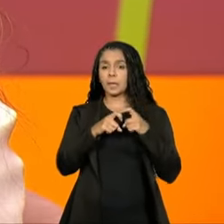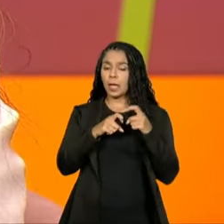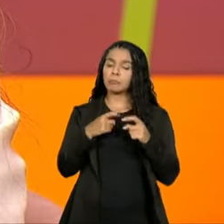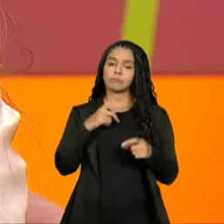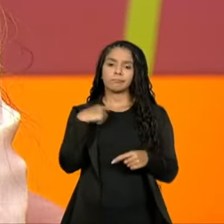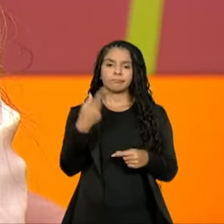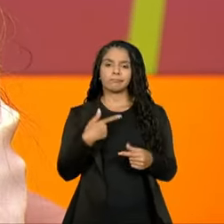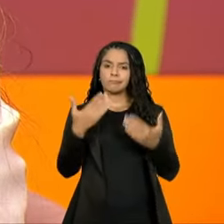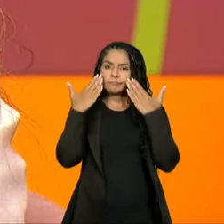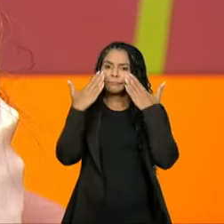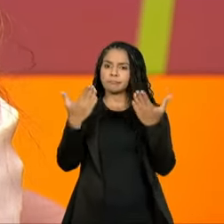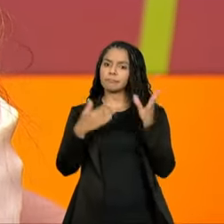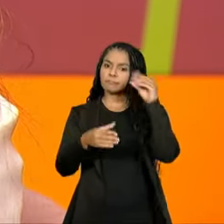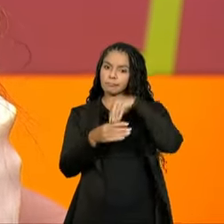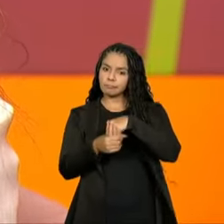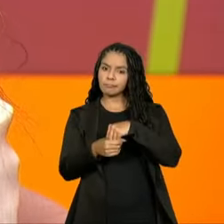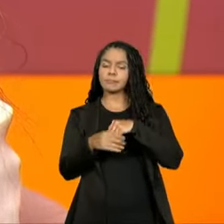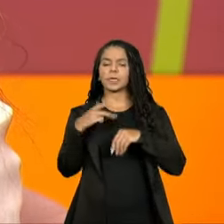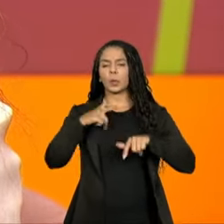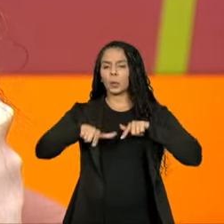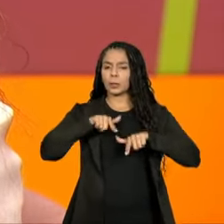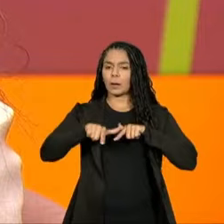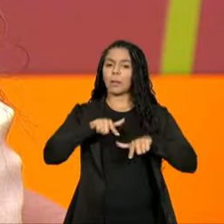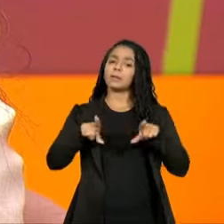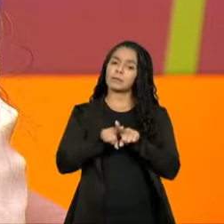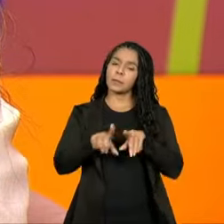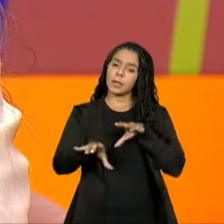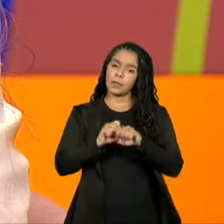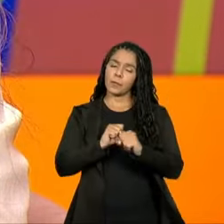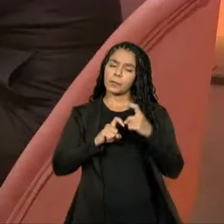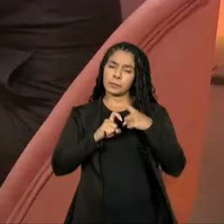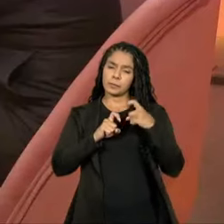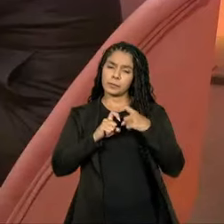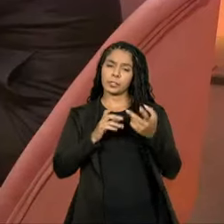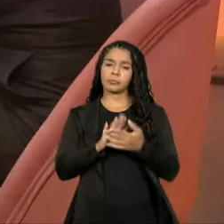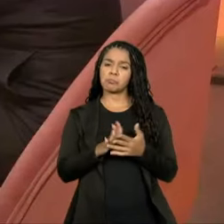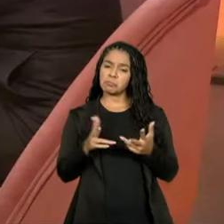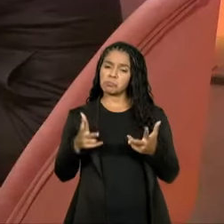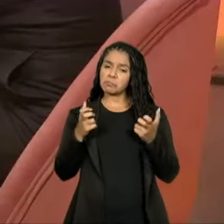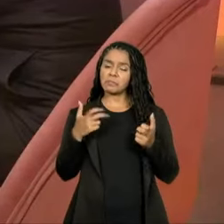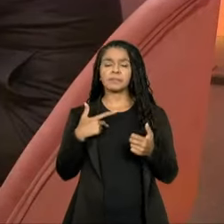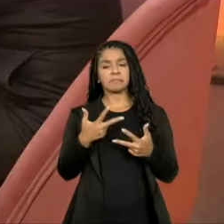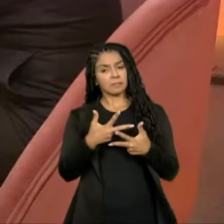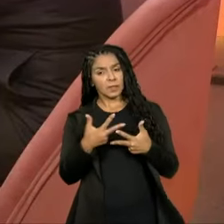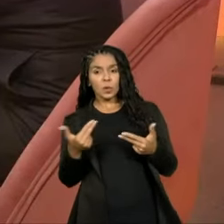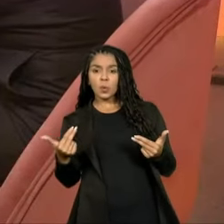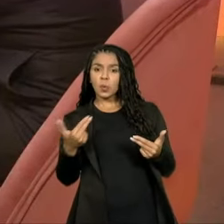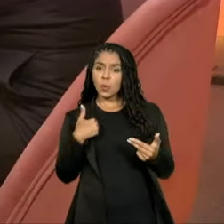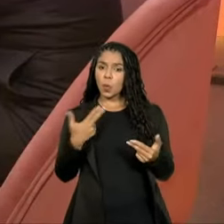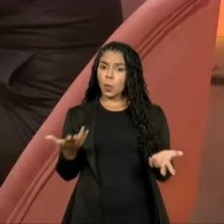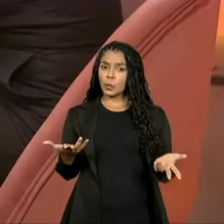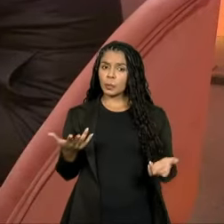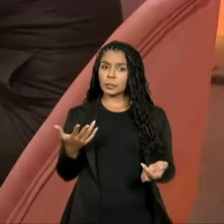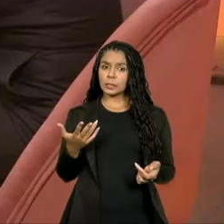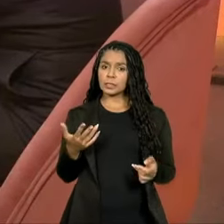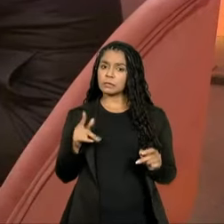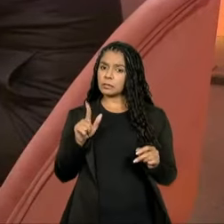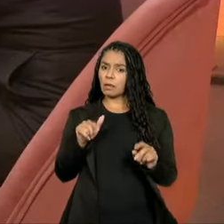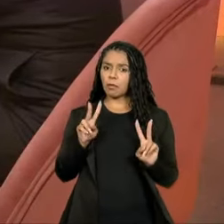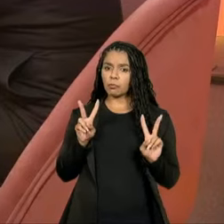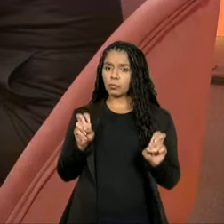acaba encarando isso dentro dos consultórios e da própria formação médica, né, per si. É até coisas assim que são muito, muito de